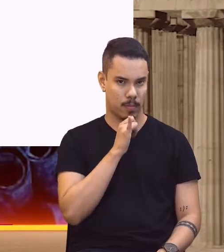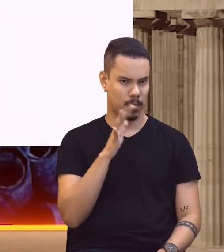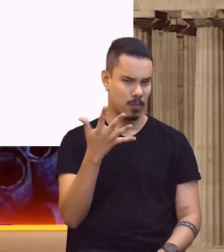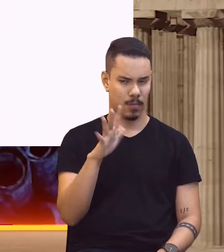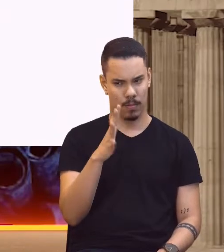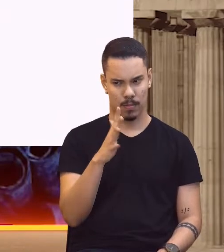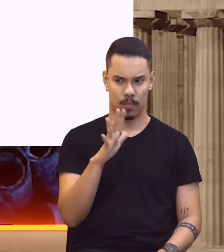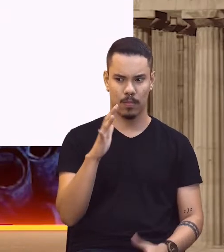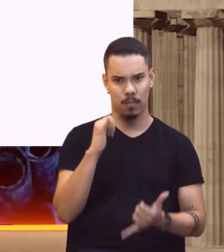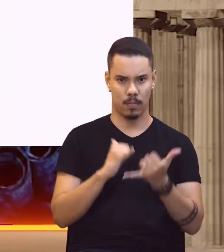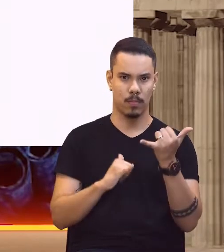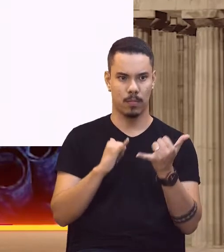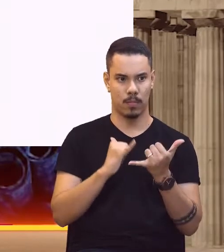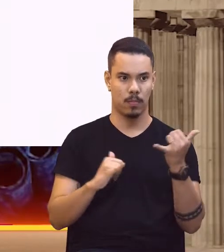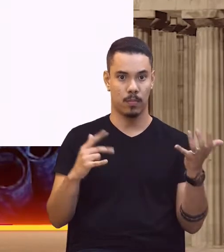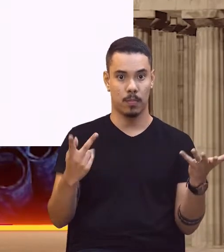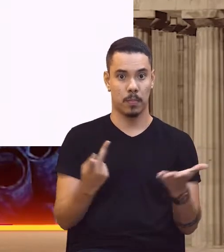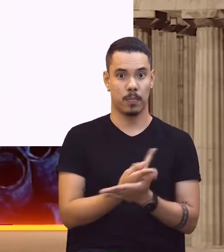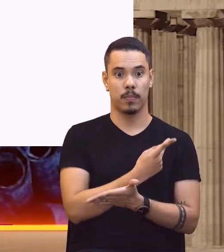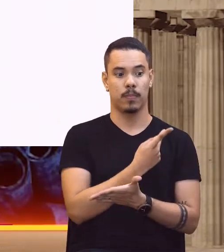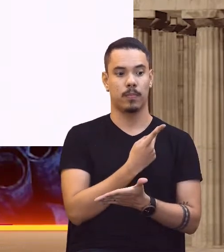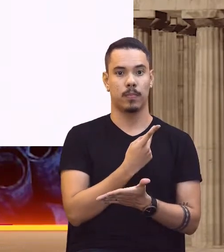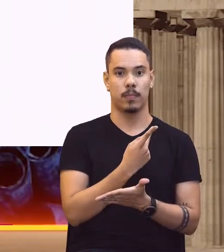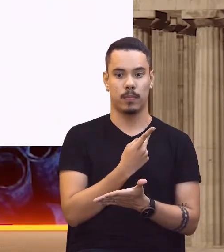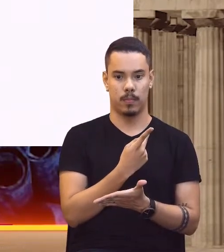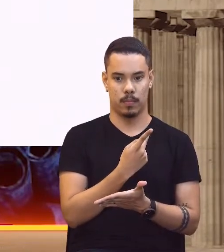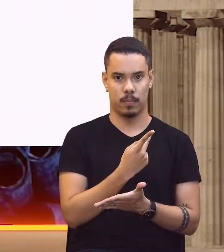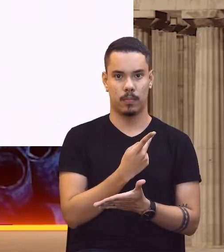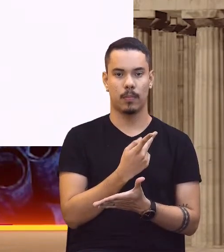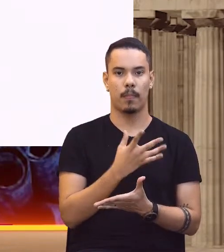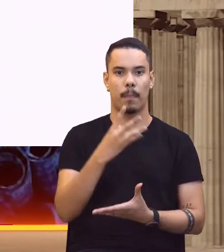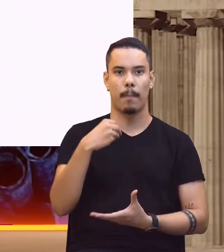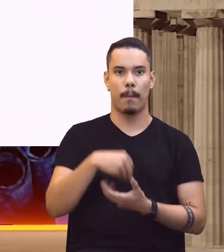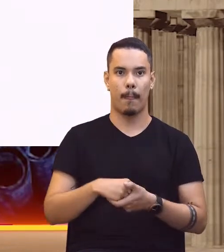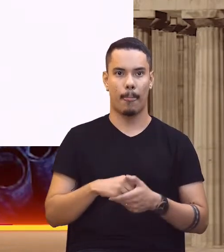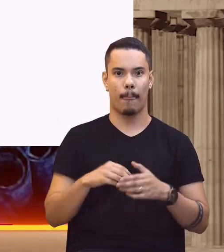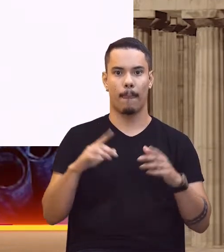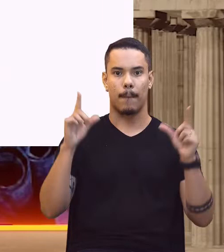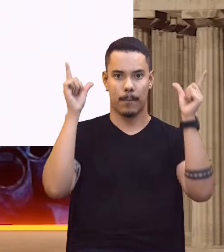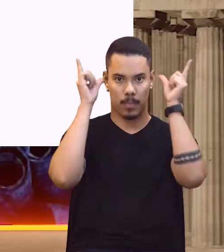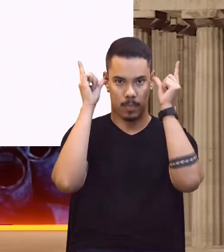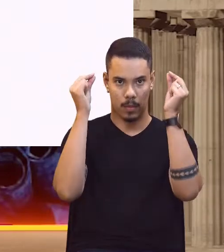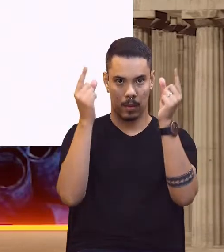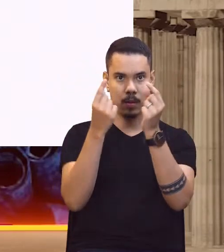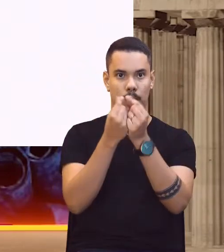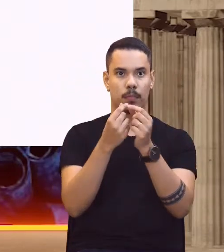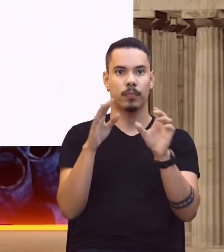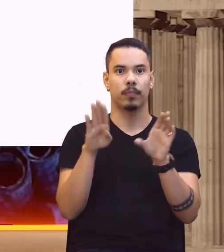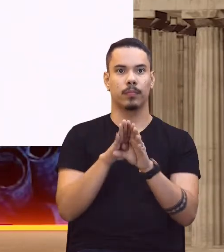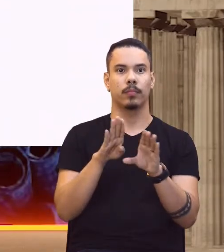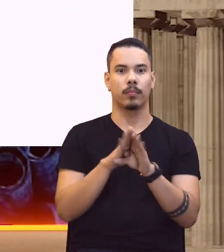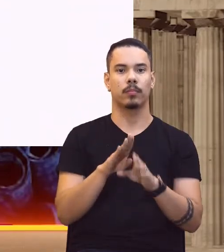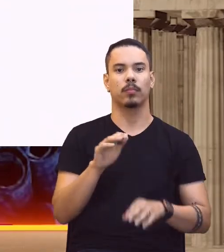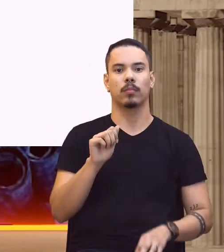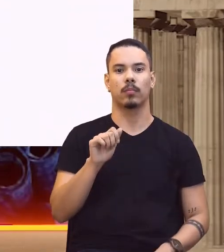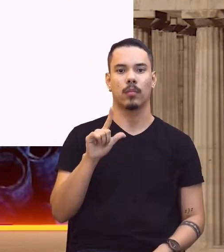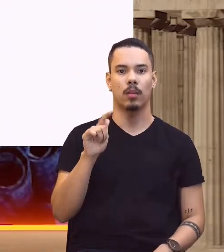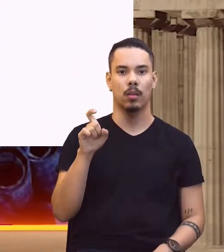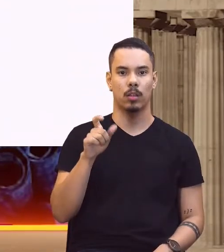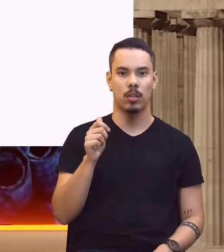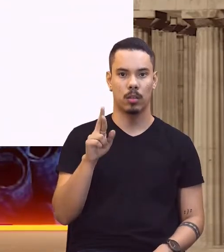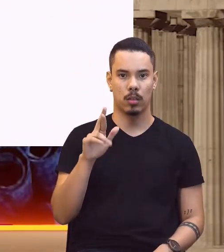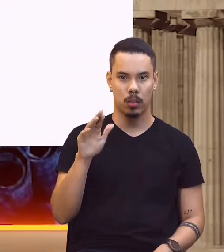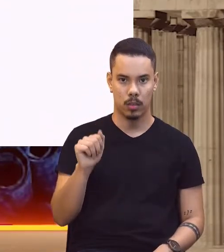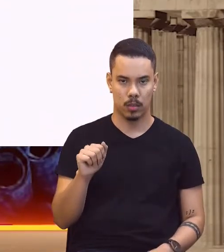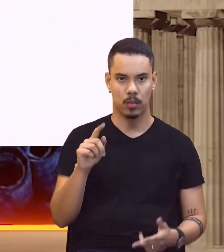que aconteceu lá entre as colônias gregas, entre Alexandria, entre o Egito, entre a